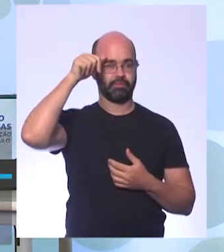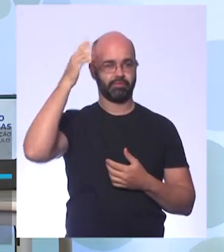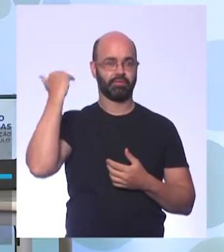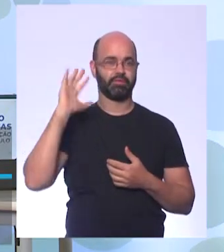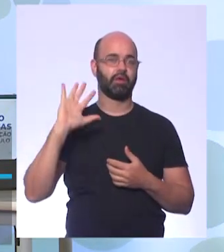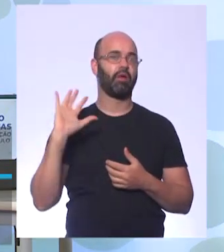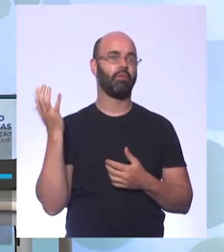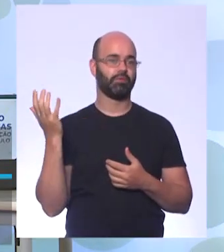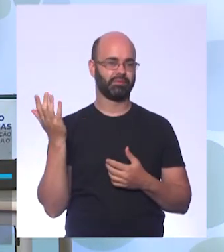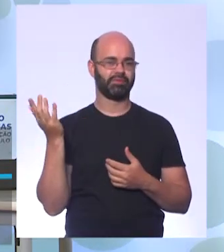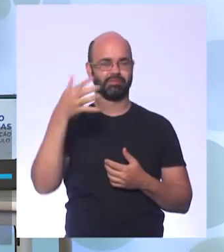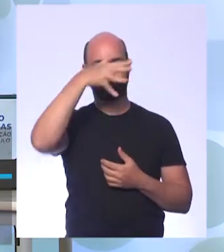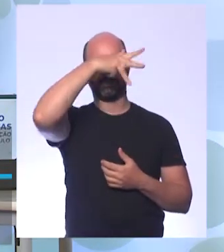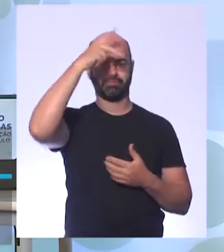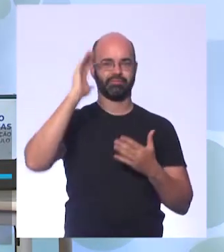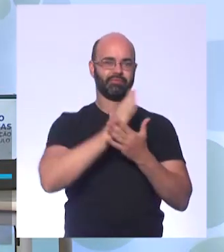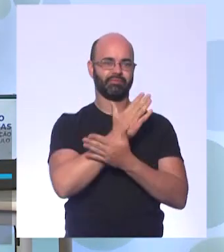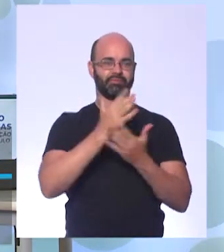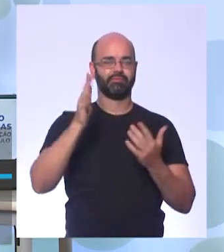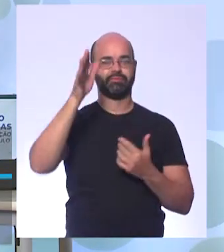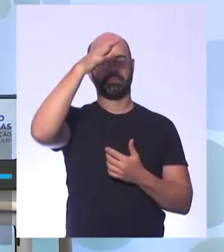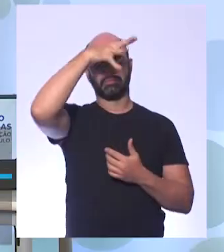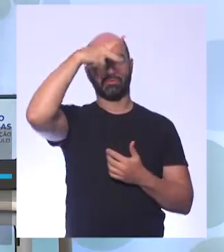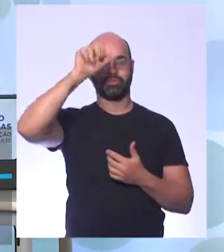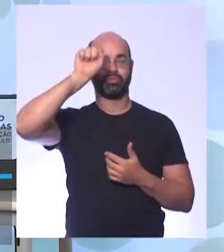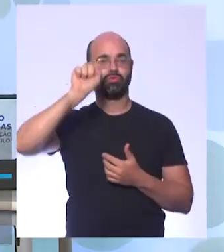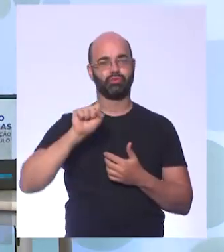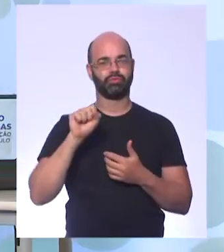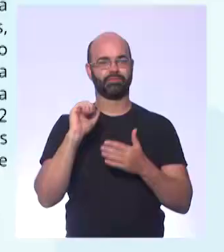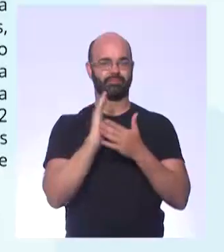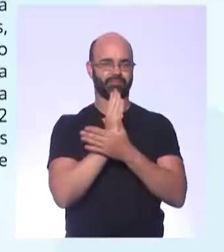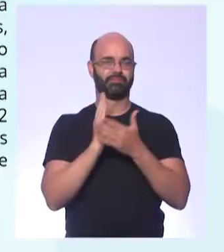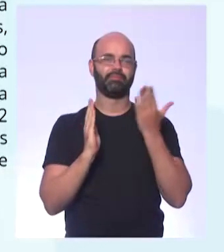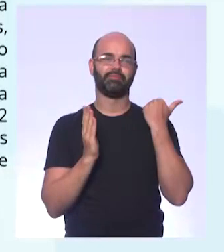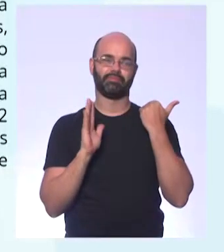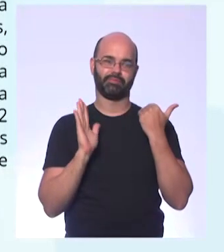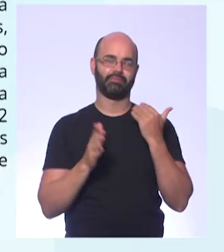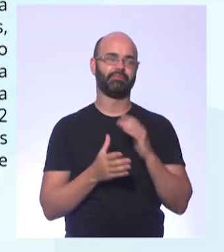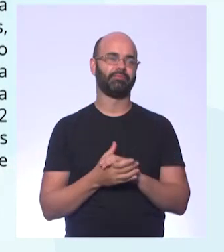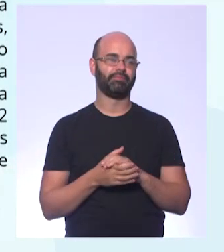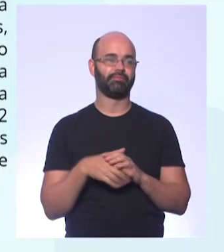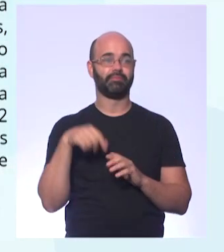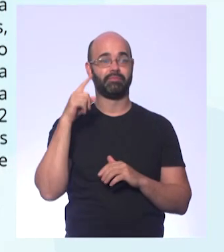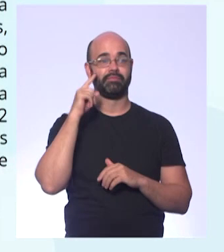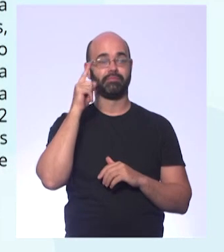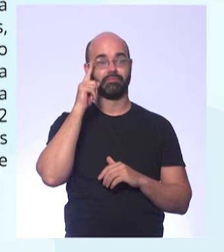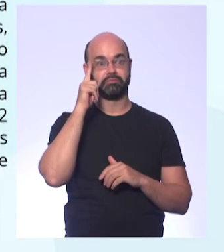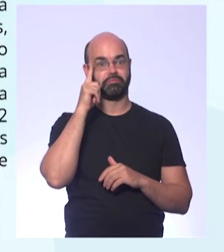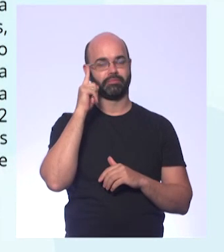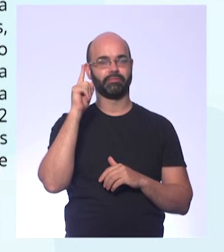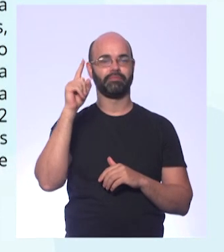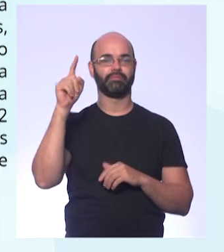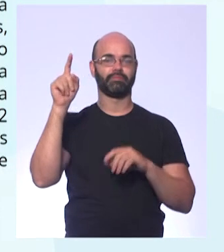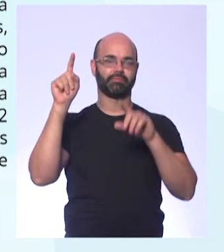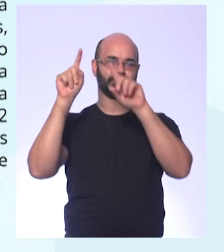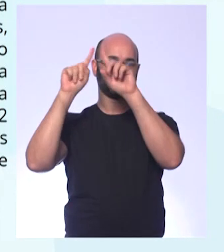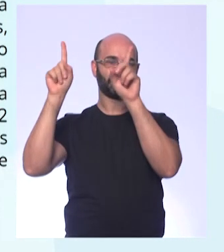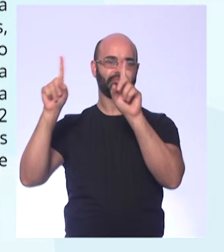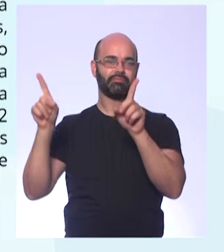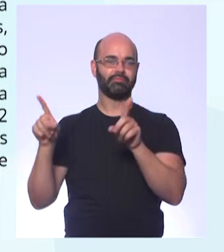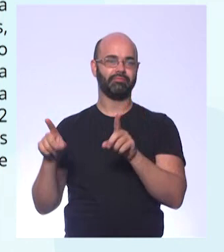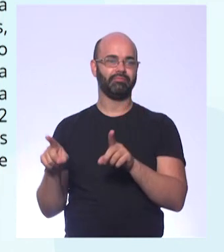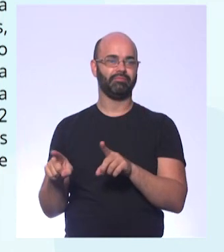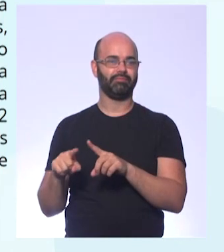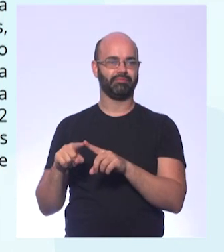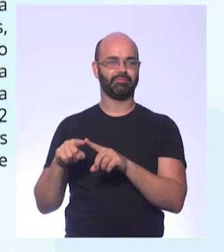foi dividido Mato Grosso com Mato Grosso do Sul. Vamos lá para a próxima tela aí. Na faixa de fronteira, olha que interessante, a parte verde aí,